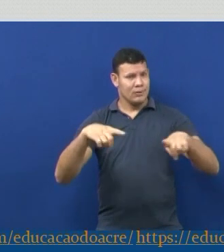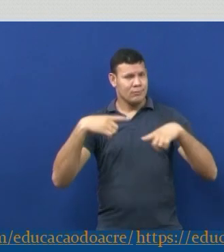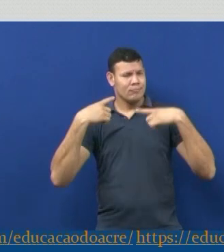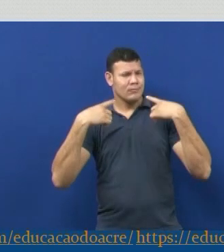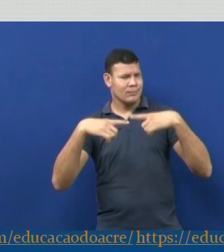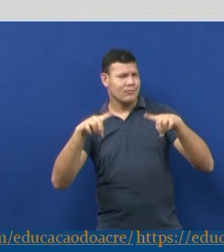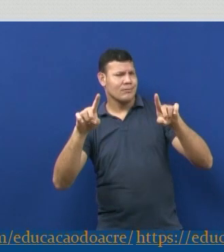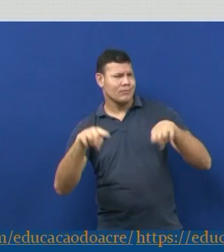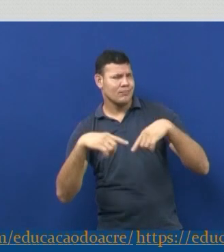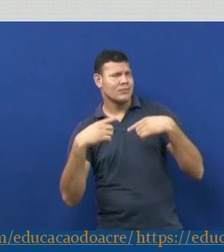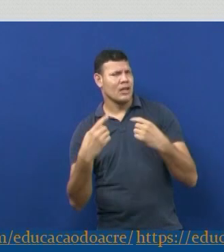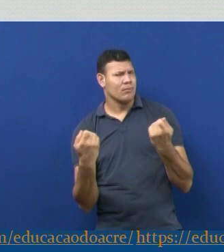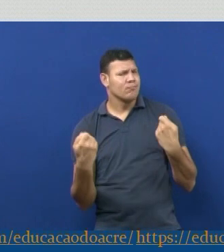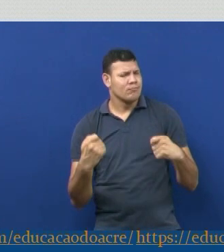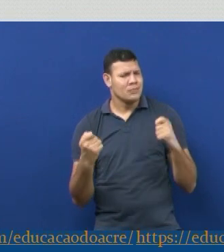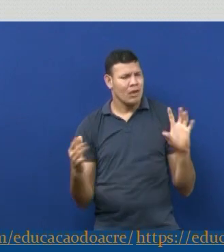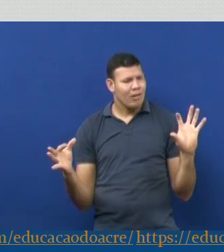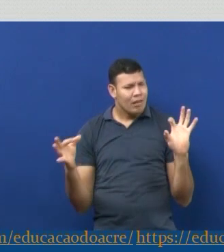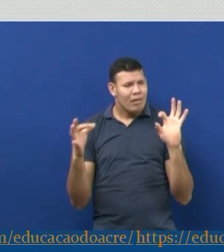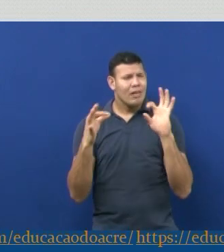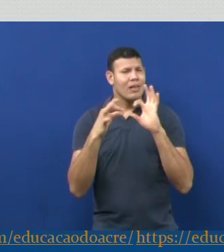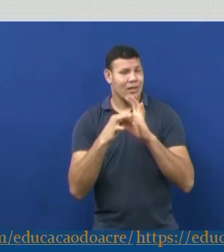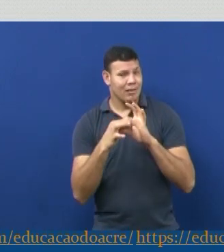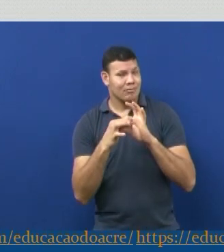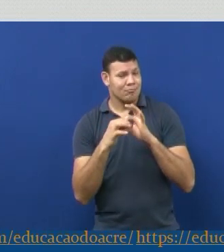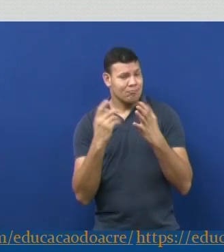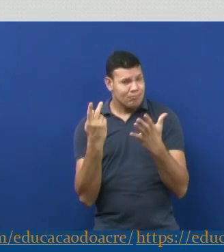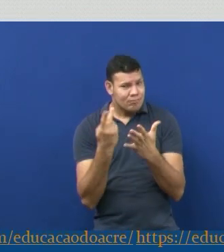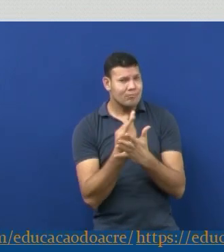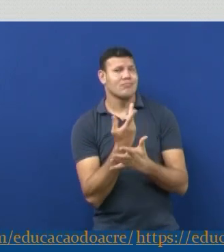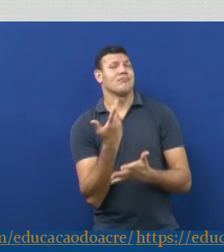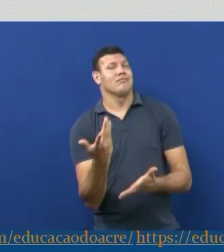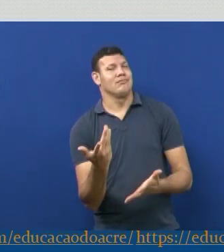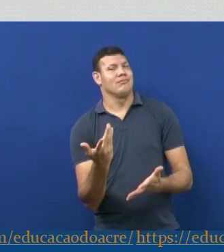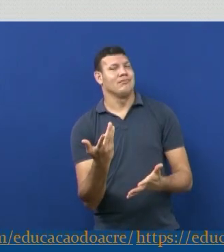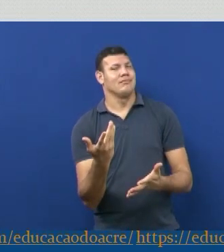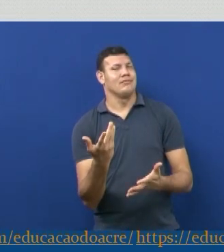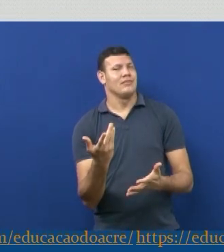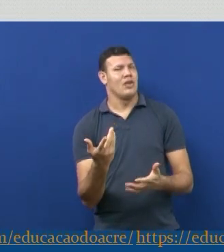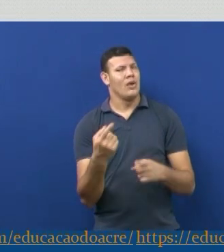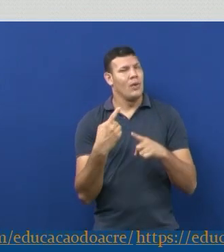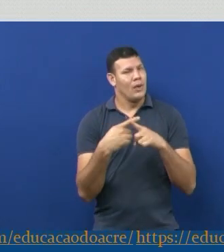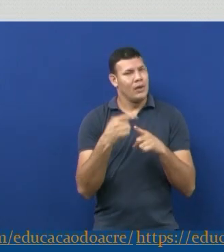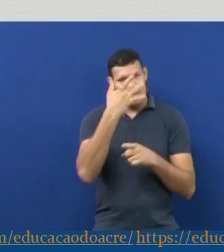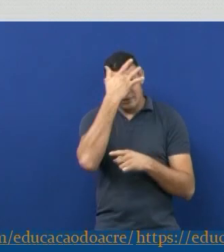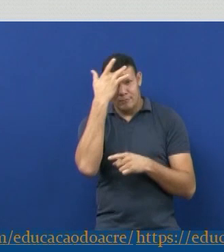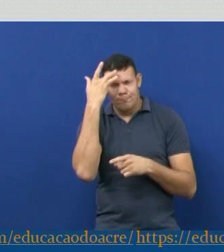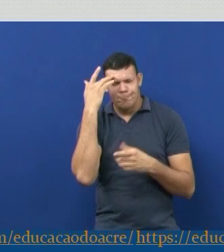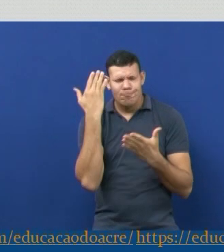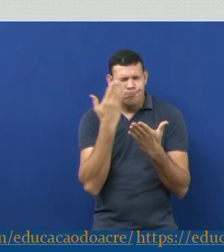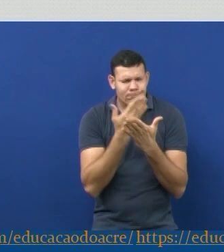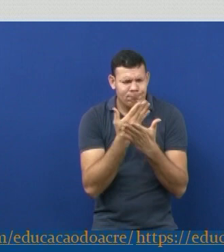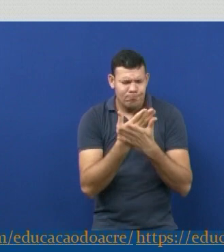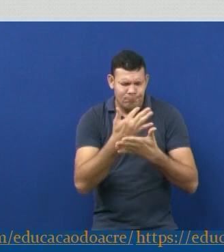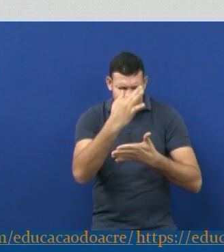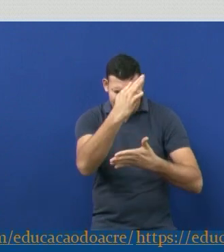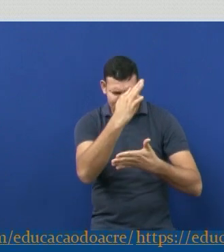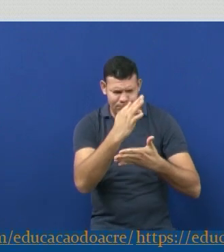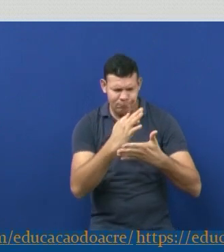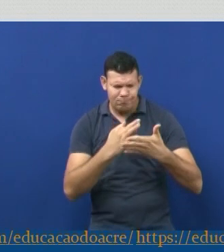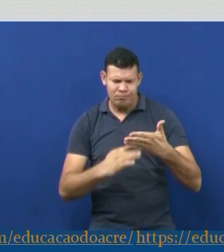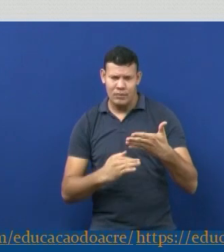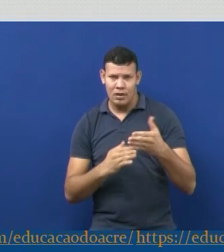ser inteiramente ligadas com o que está acontecendo na cena. Por isso, o sonoplasta deve estudar o texto e